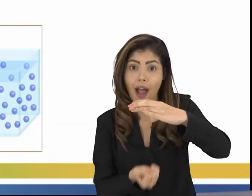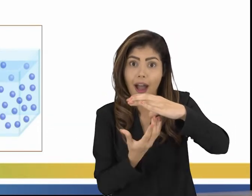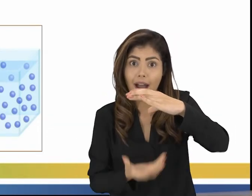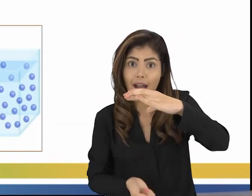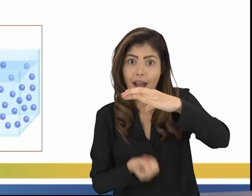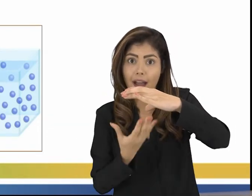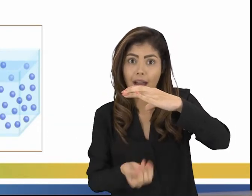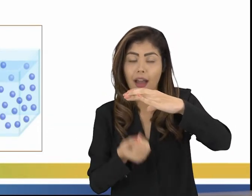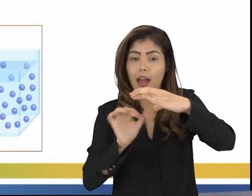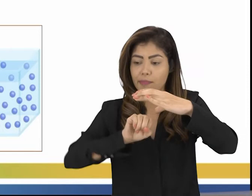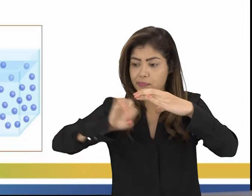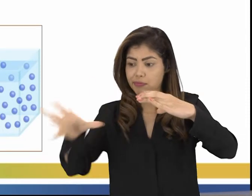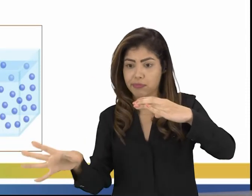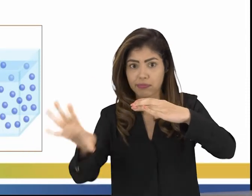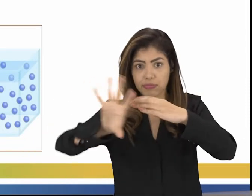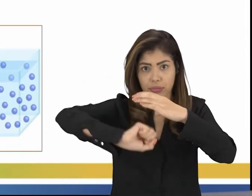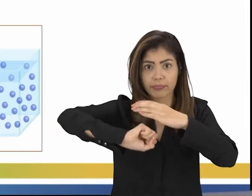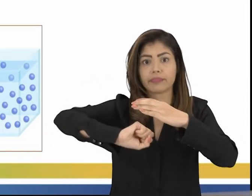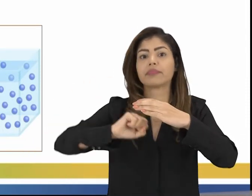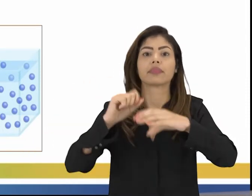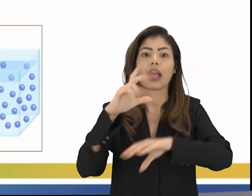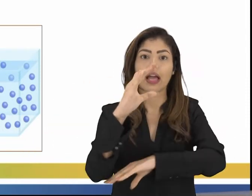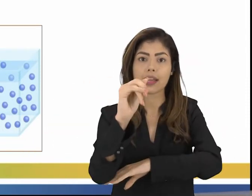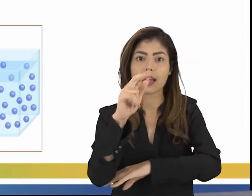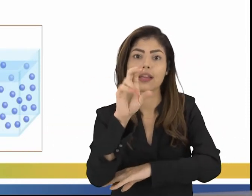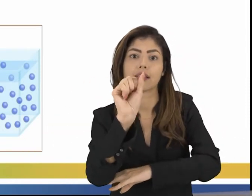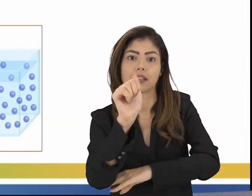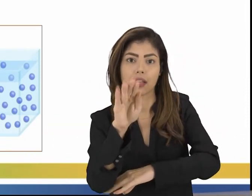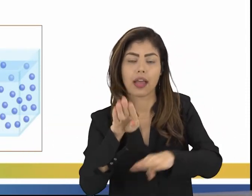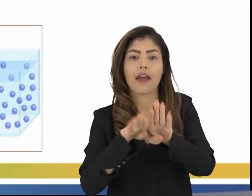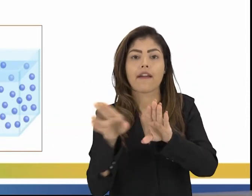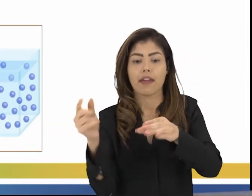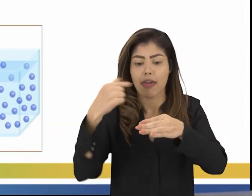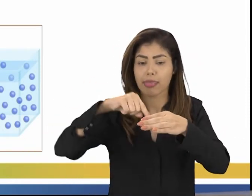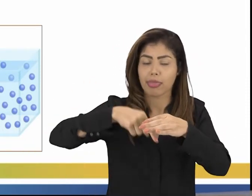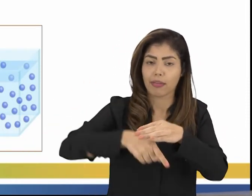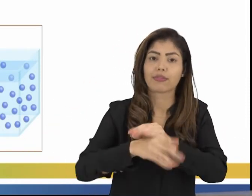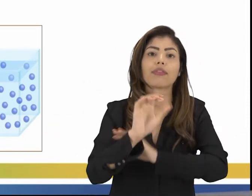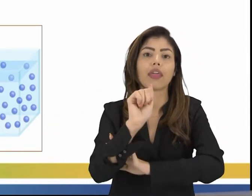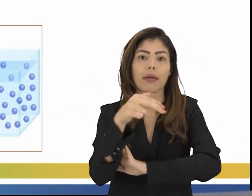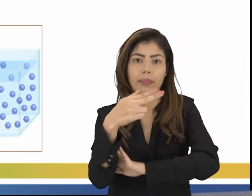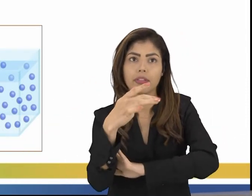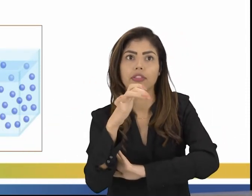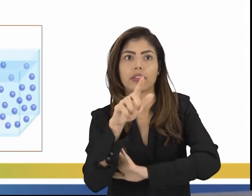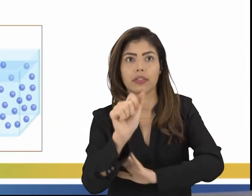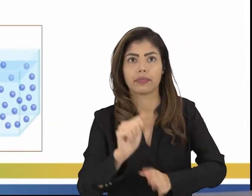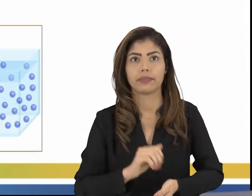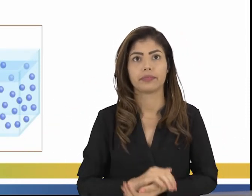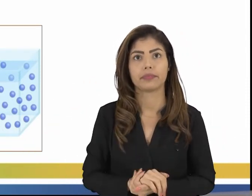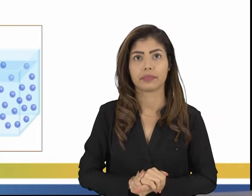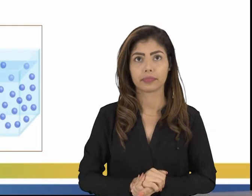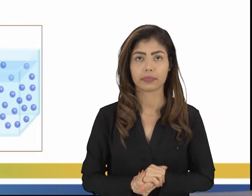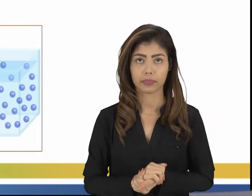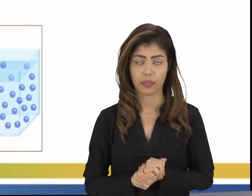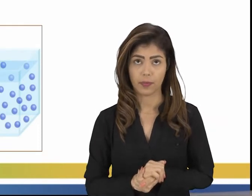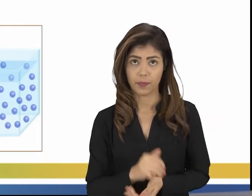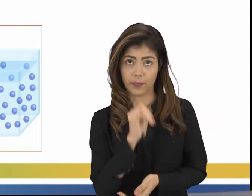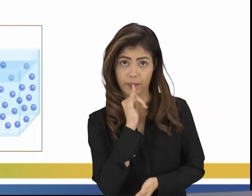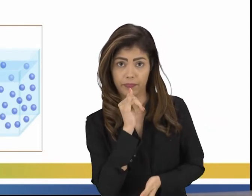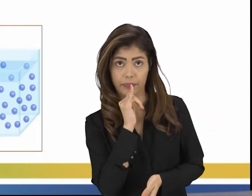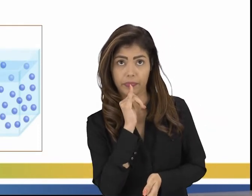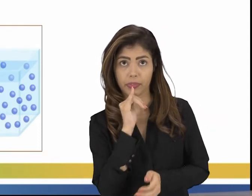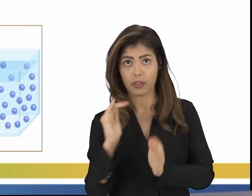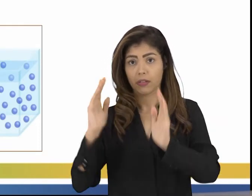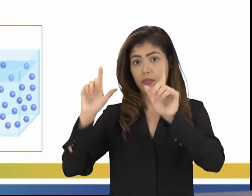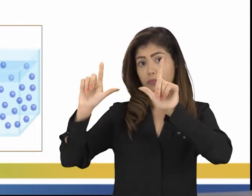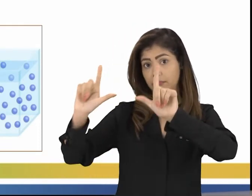está do lado externo passa pela casca, que é a membrana, e vai para o interior da ameixa. No meu esqueminha eu tenho também aí,